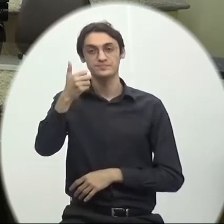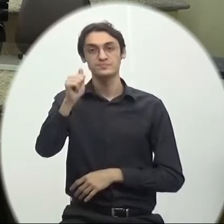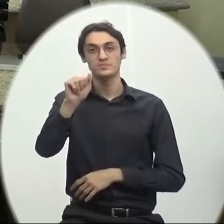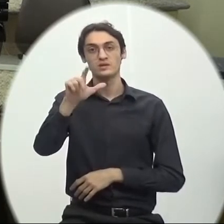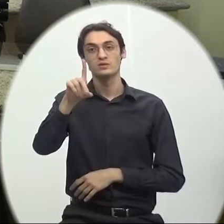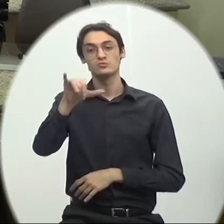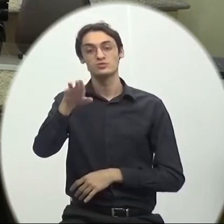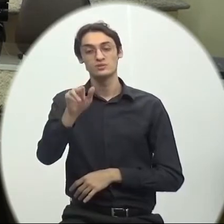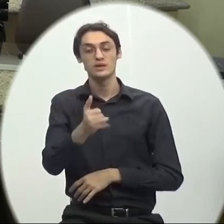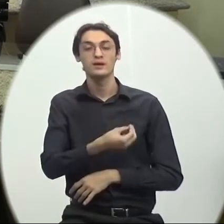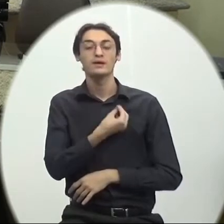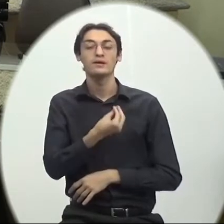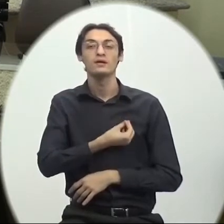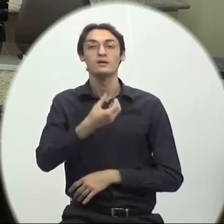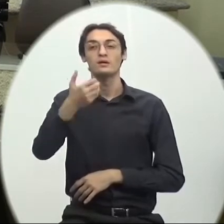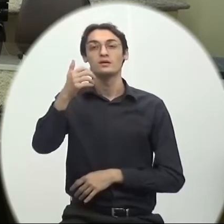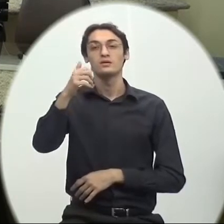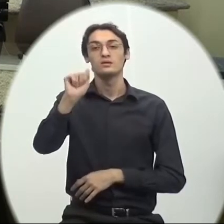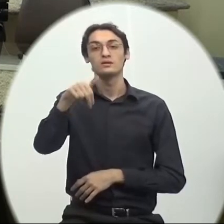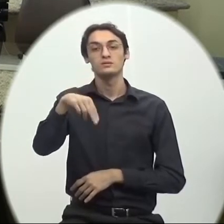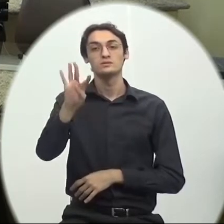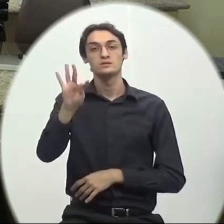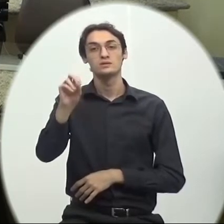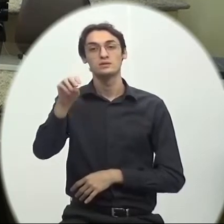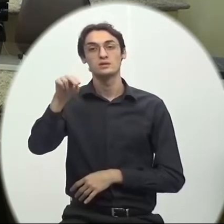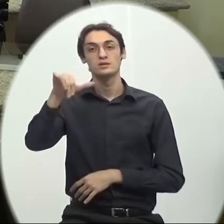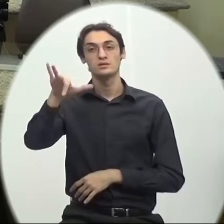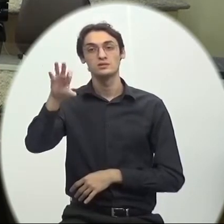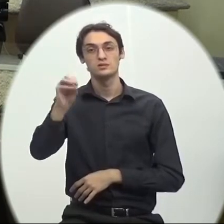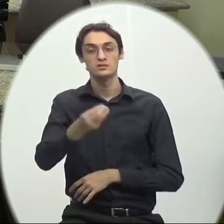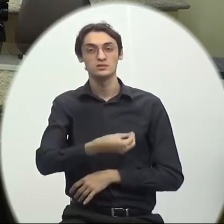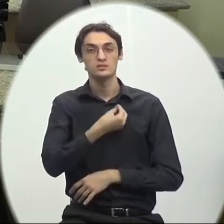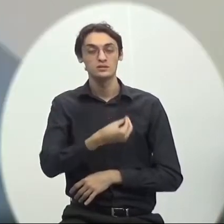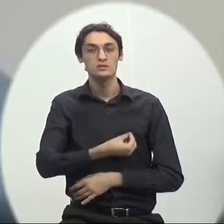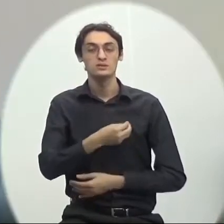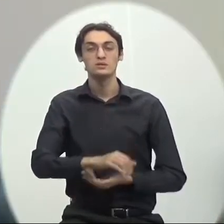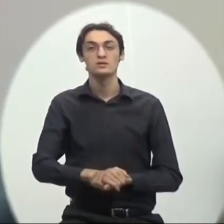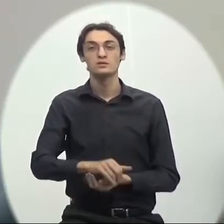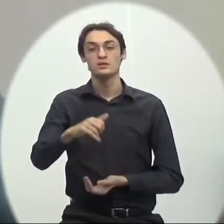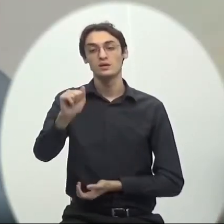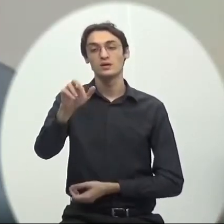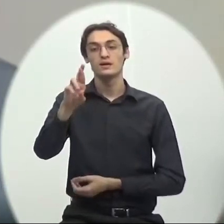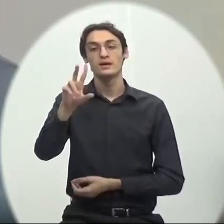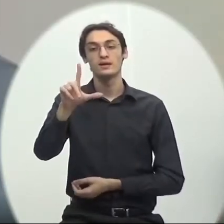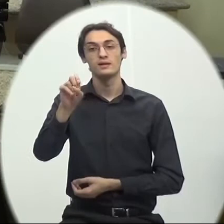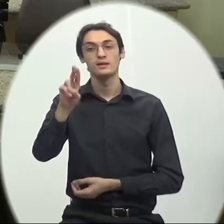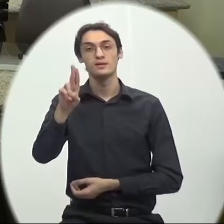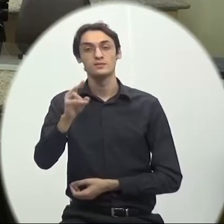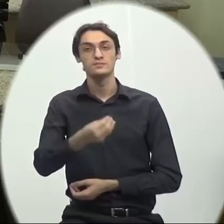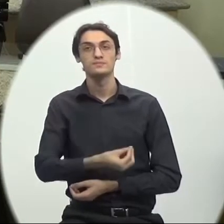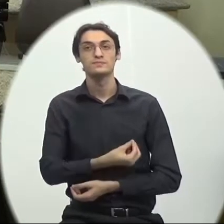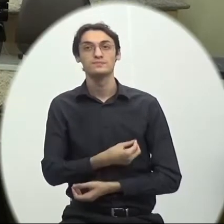Aldinei Potelec. Presente. Vereador Antônio Manuel. Presente. Presente. Vereador Arleu da Silveira.